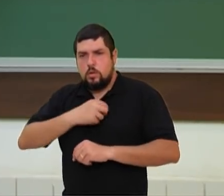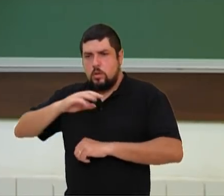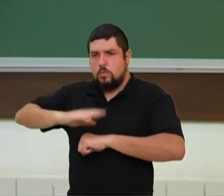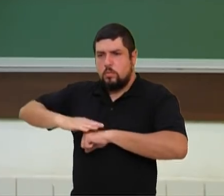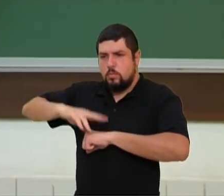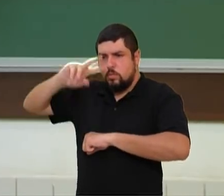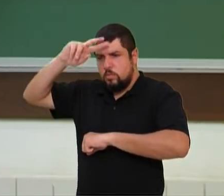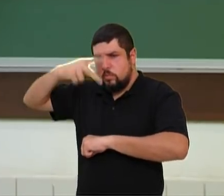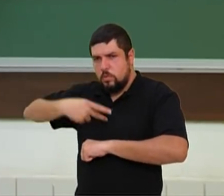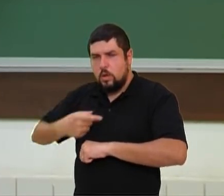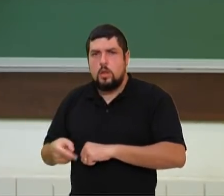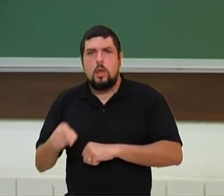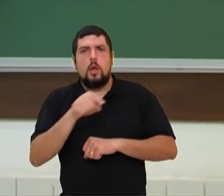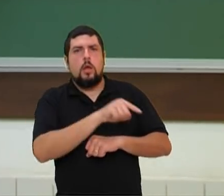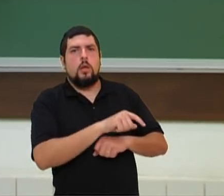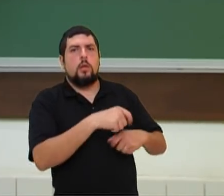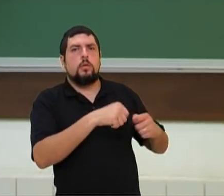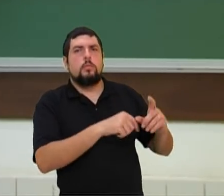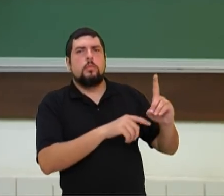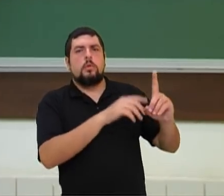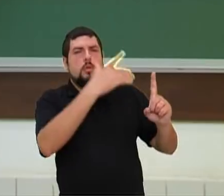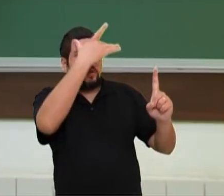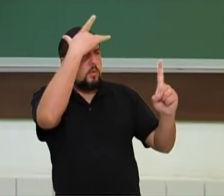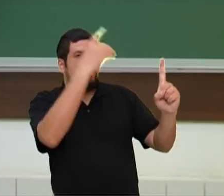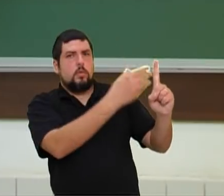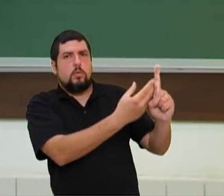outra você precisa de alguém para lhe salvar, tá?